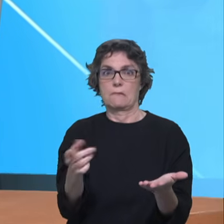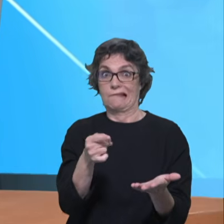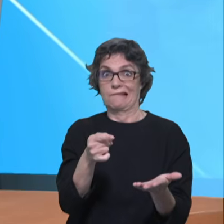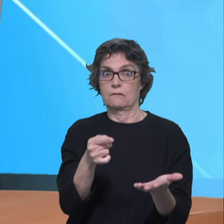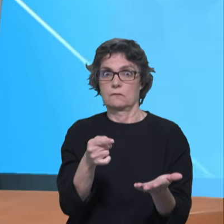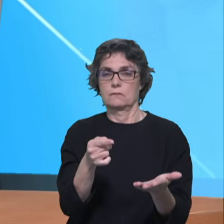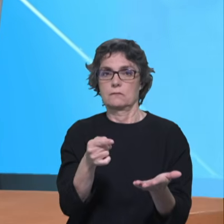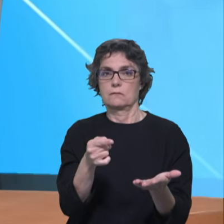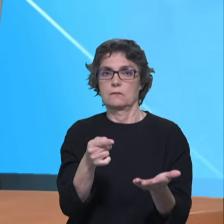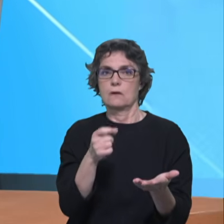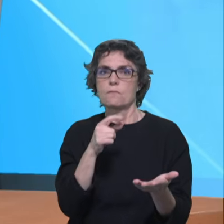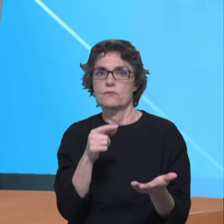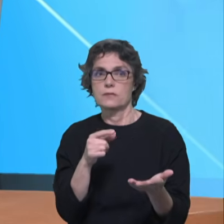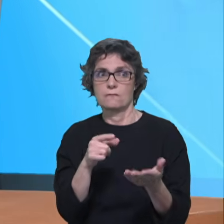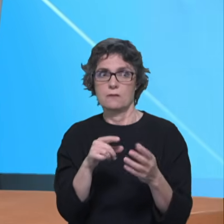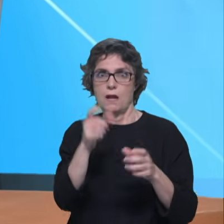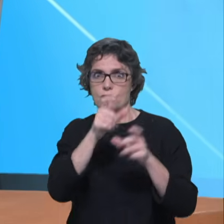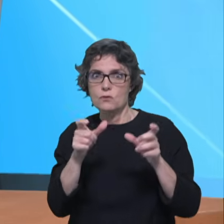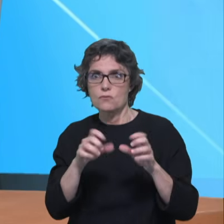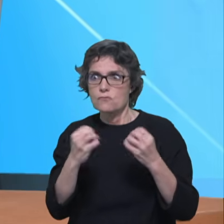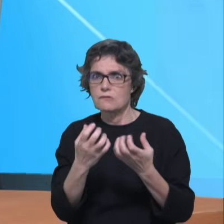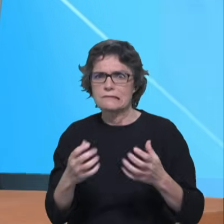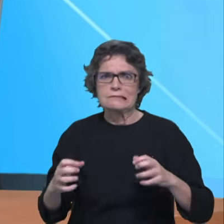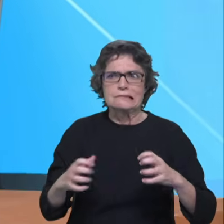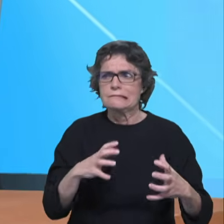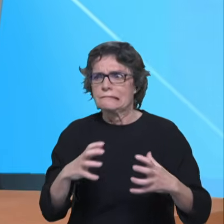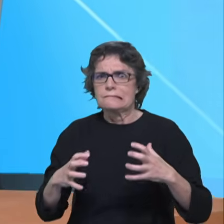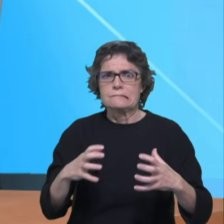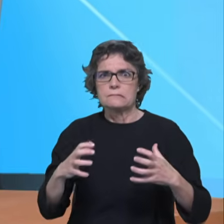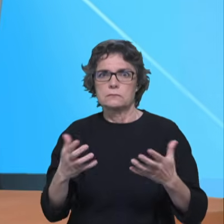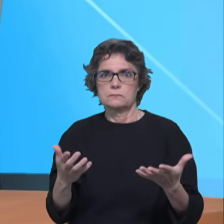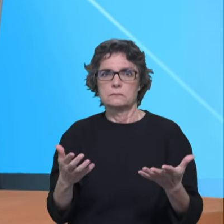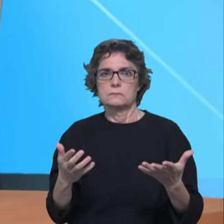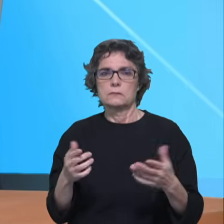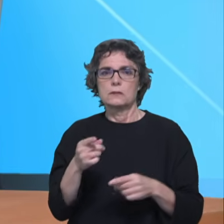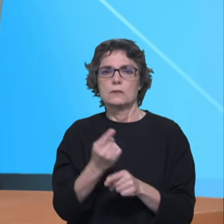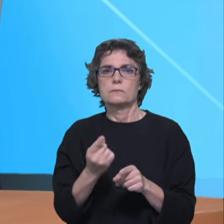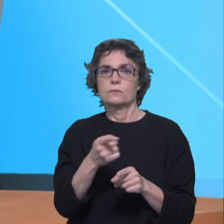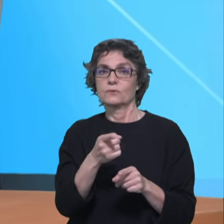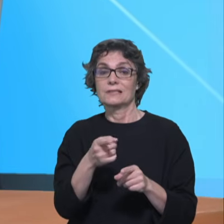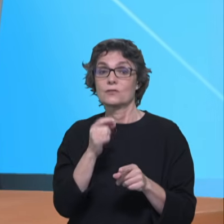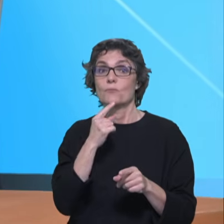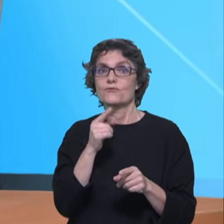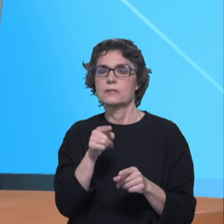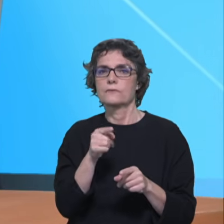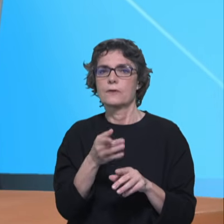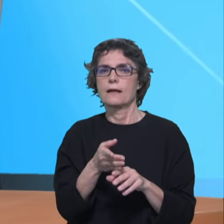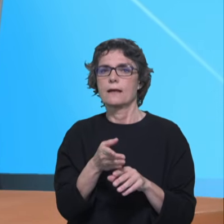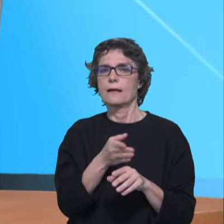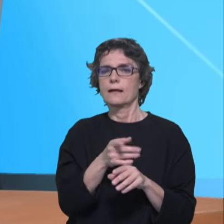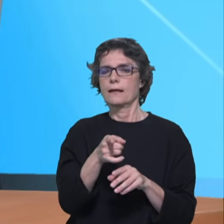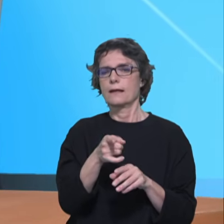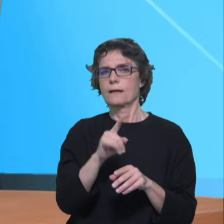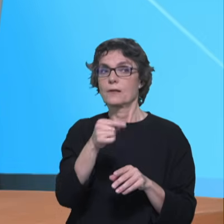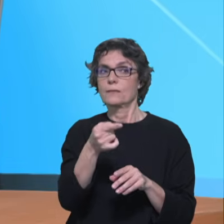aí uma tensão social, até antecipando um pouco aquilo que será a discussão para o Orçamento